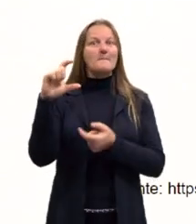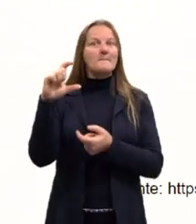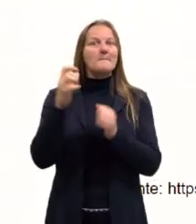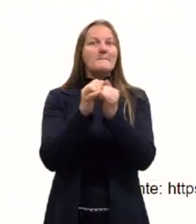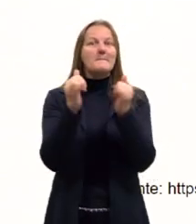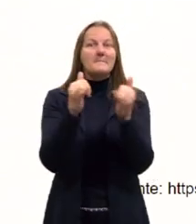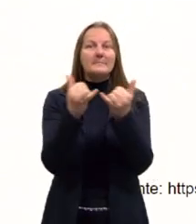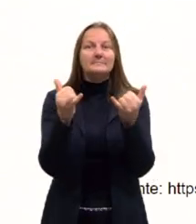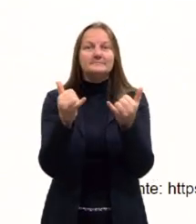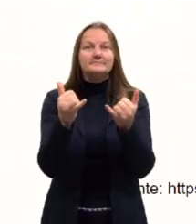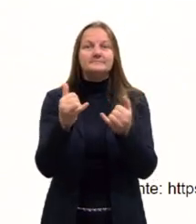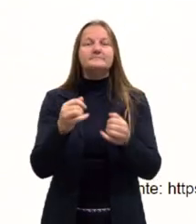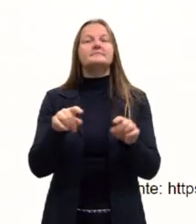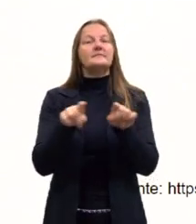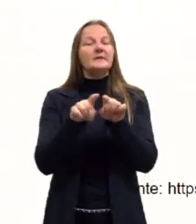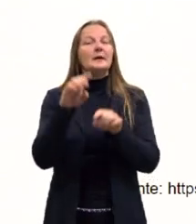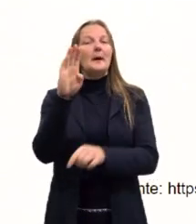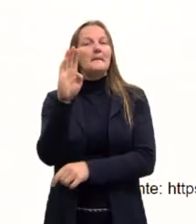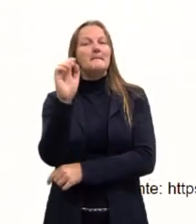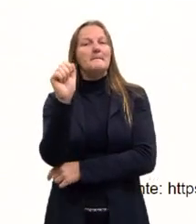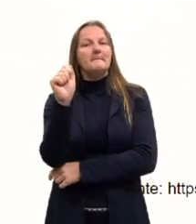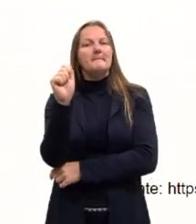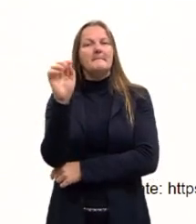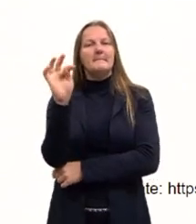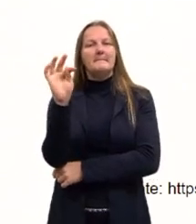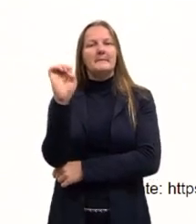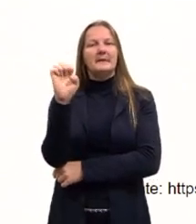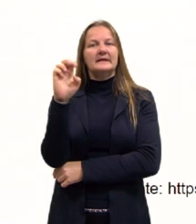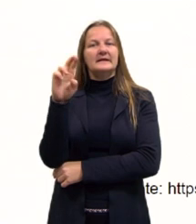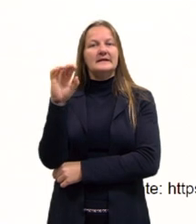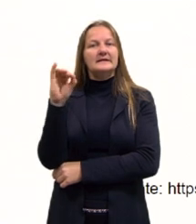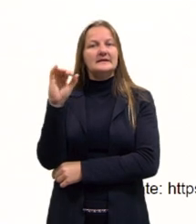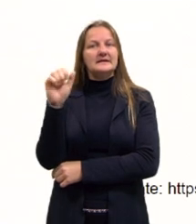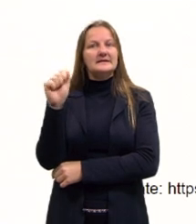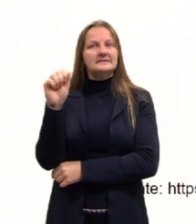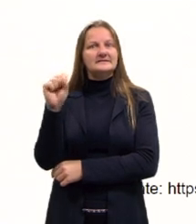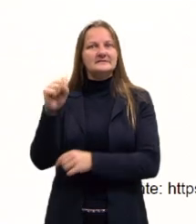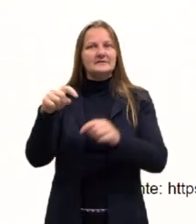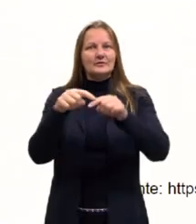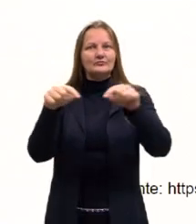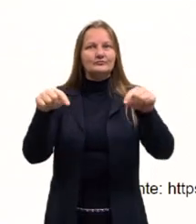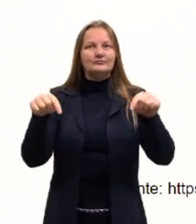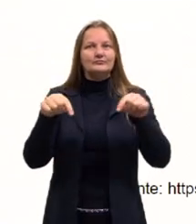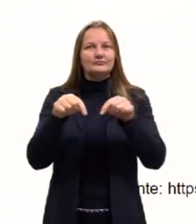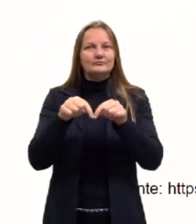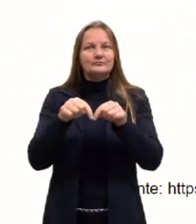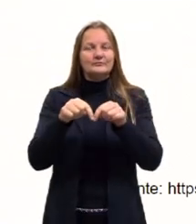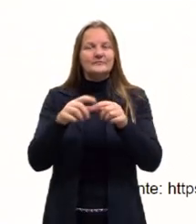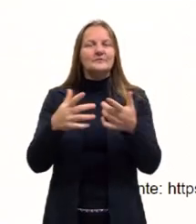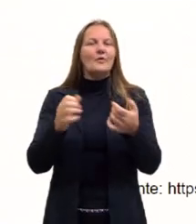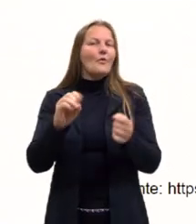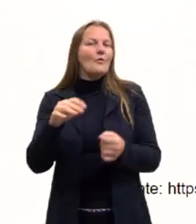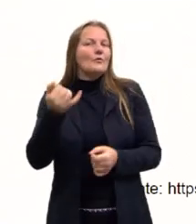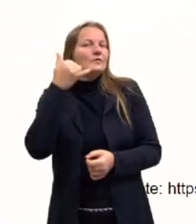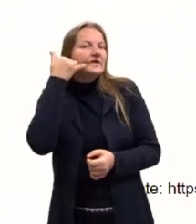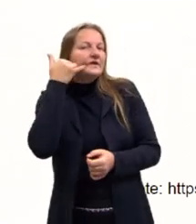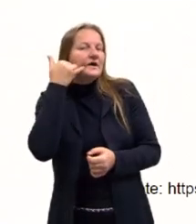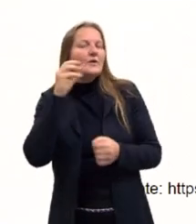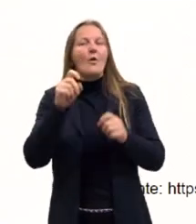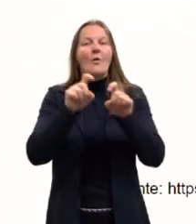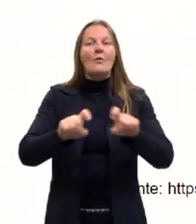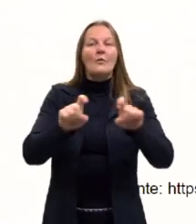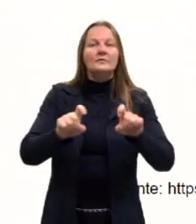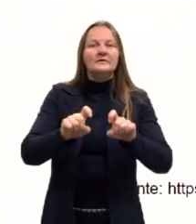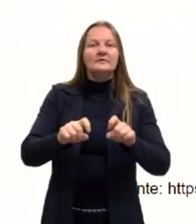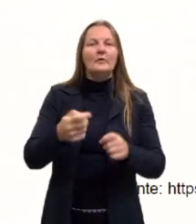sem as pilhas e as baterias o que que seria de nós sem os Nossos celulares ou computadores ou